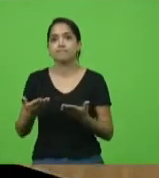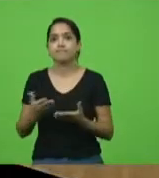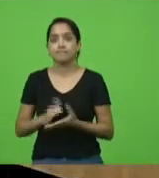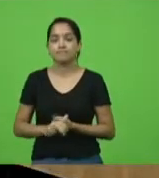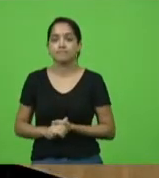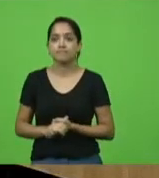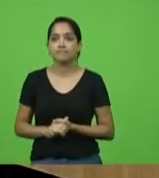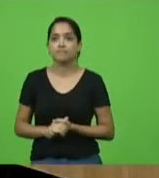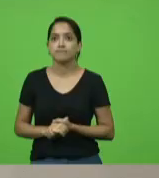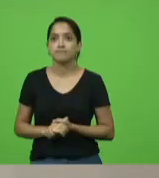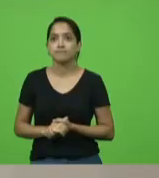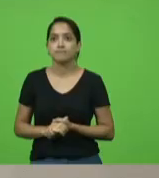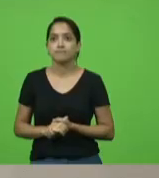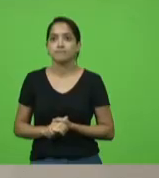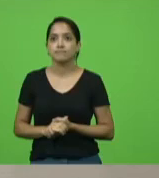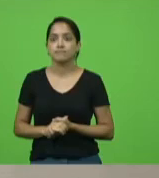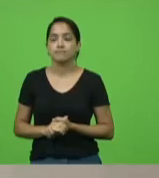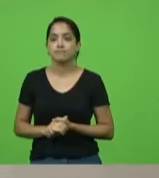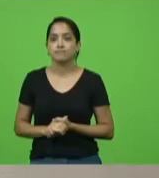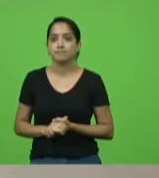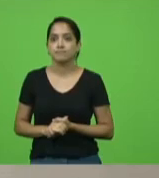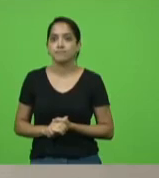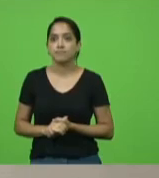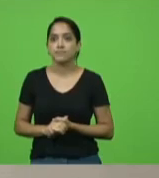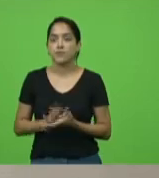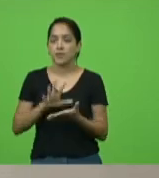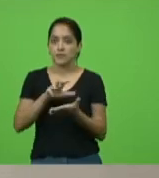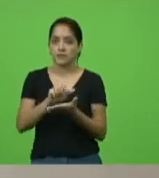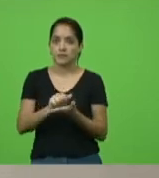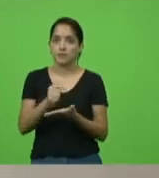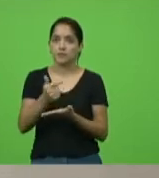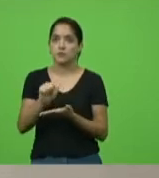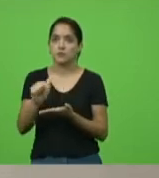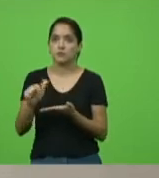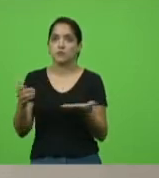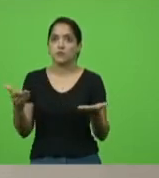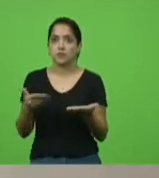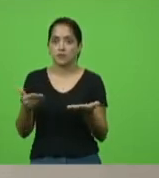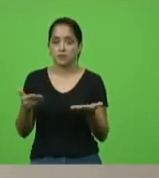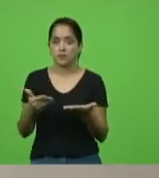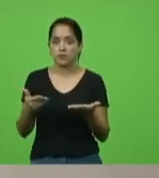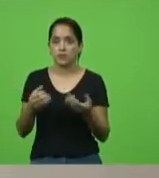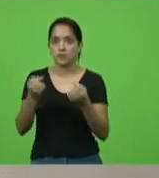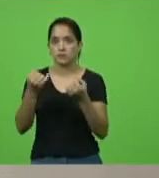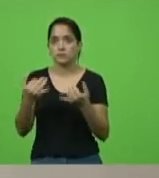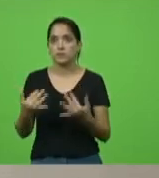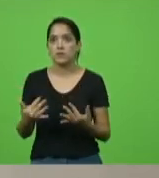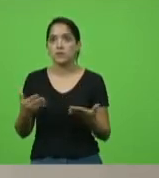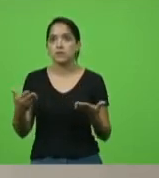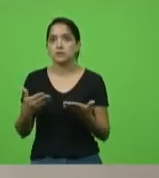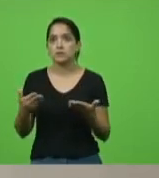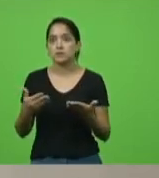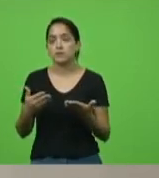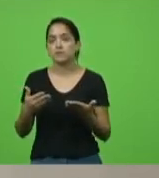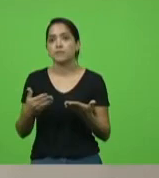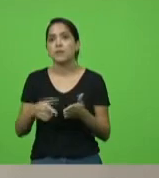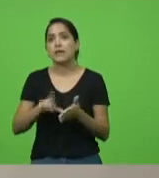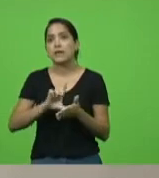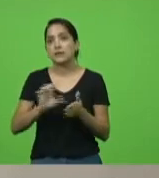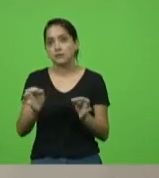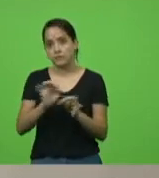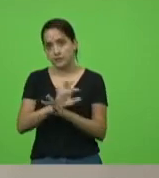Seja bem-vindo, vereador. Não havendo mais oradores inscritos em explicações pessoais, esta presidência, antes de